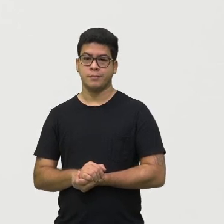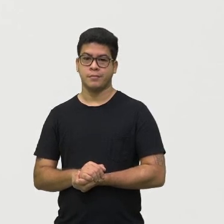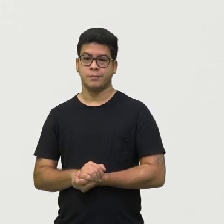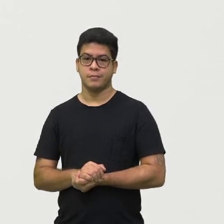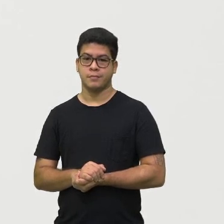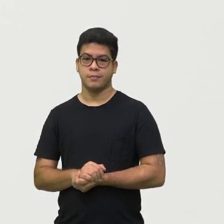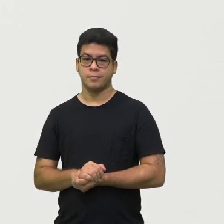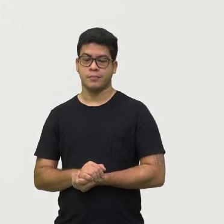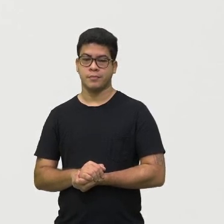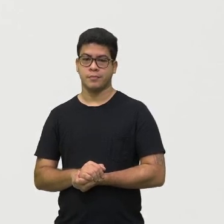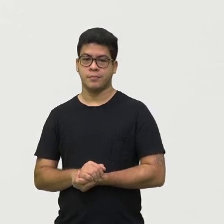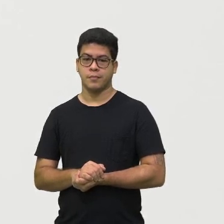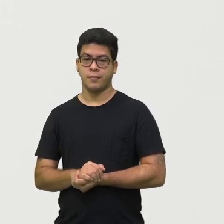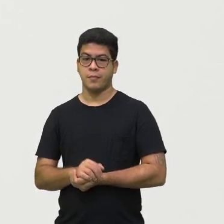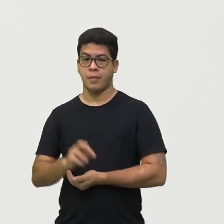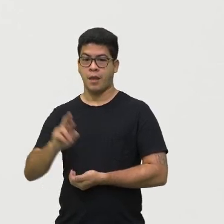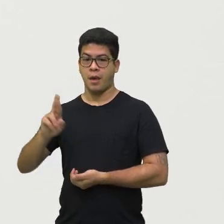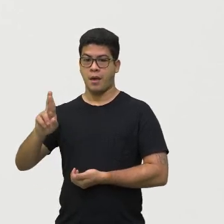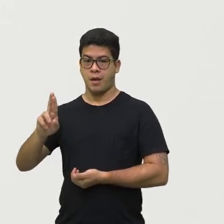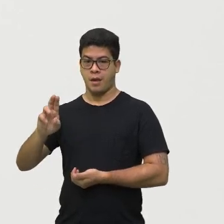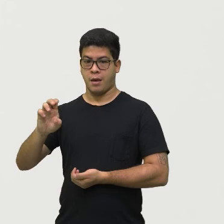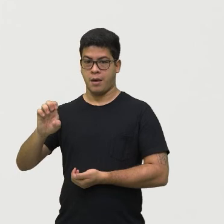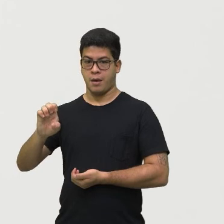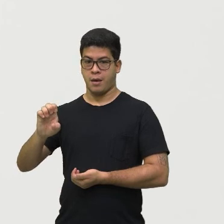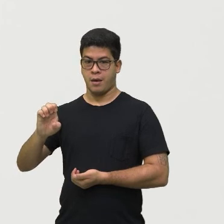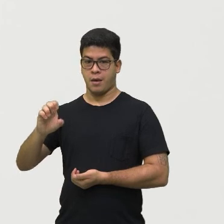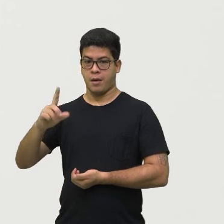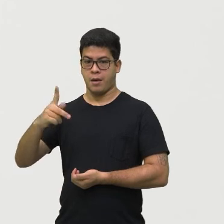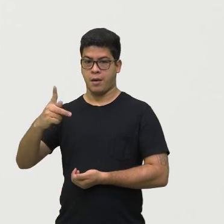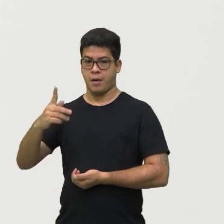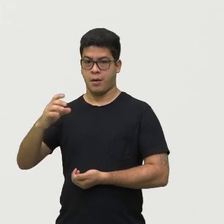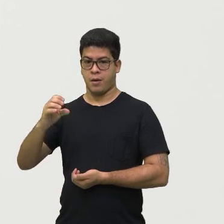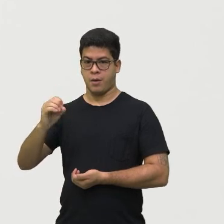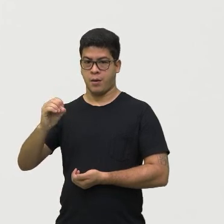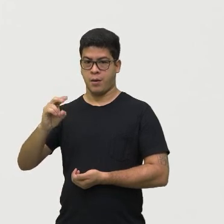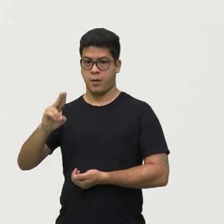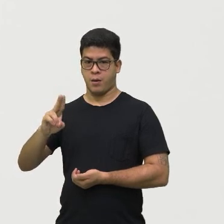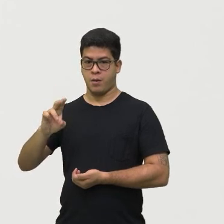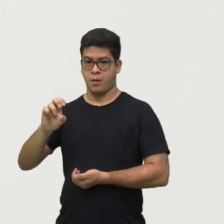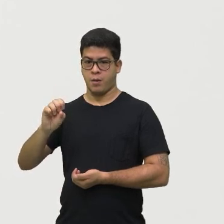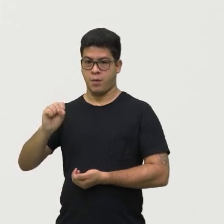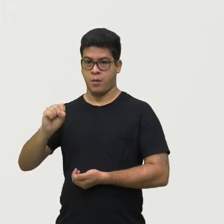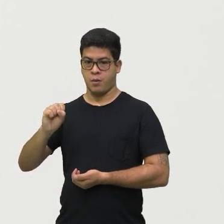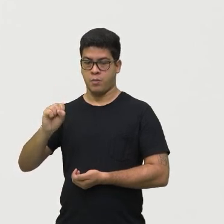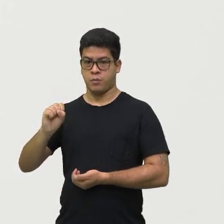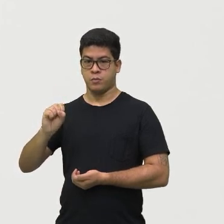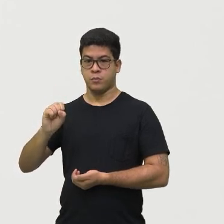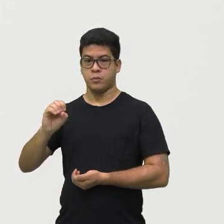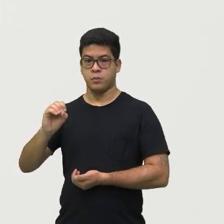Repouso, tá? Vamos colocar aqui. Então, quando ela é abandonada em repouso,